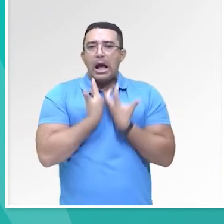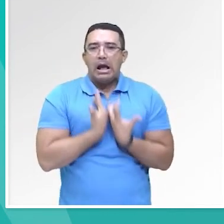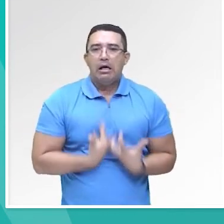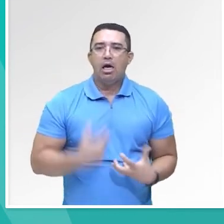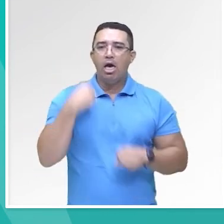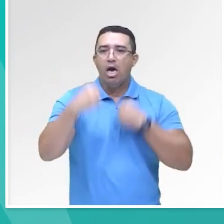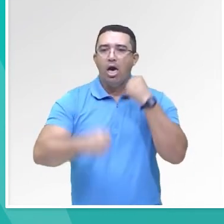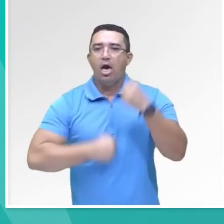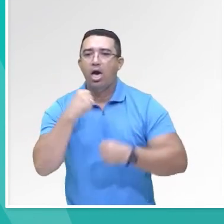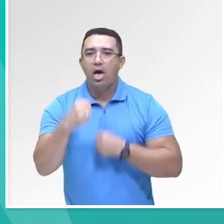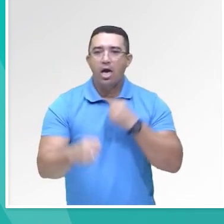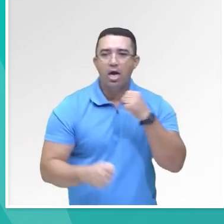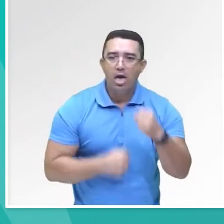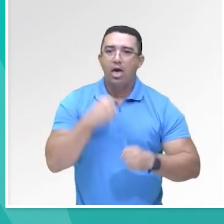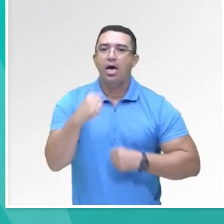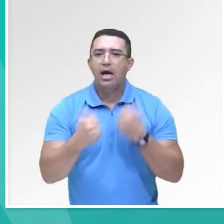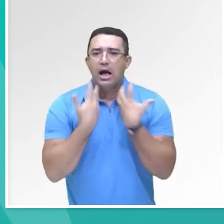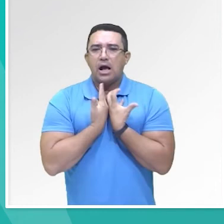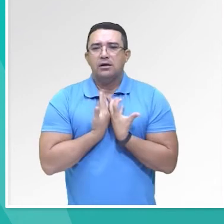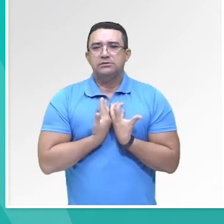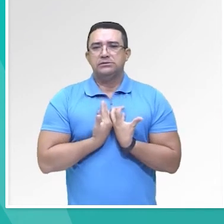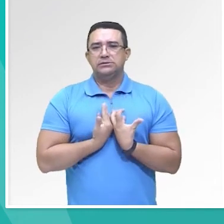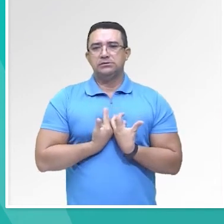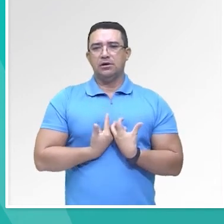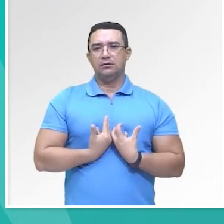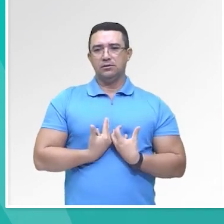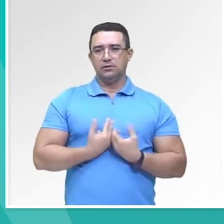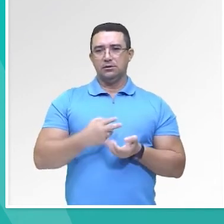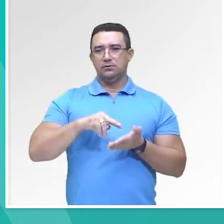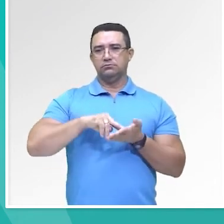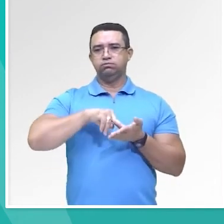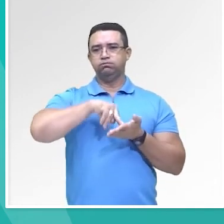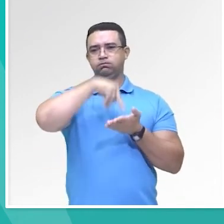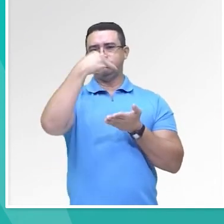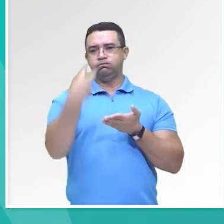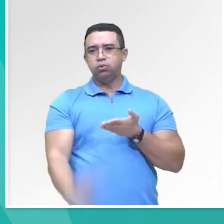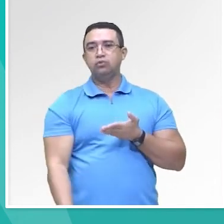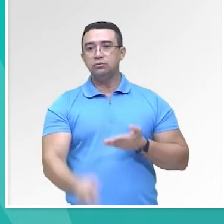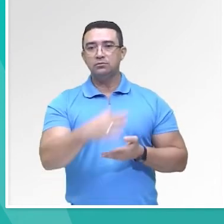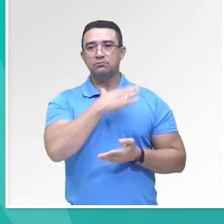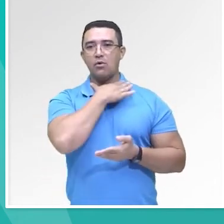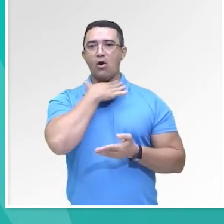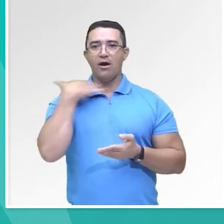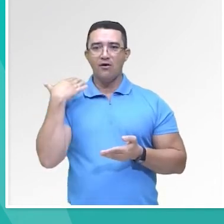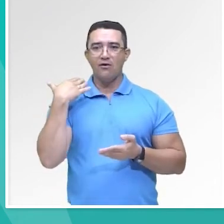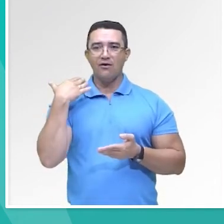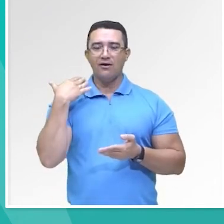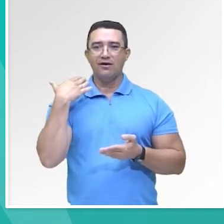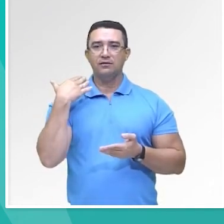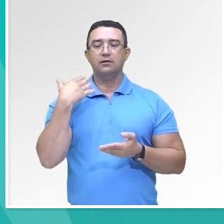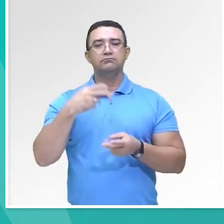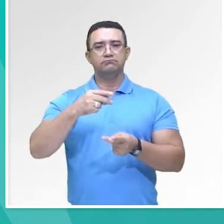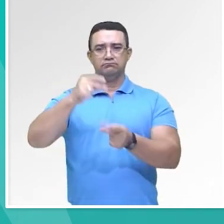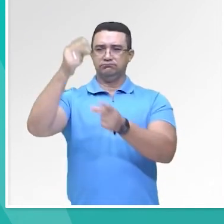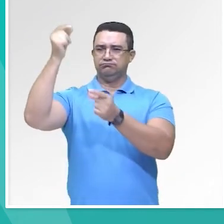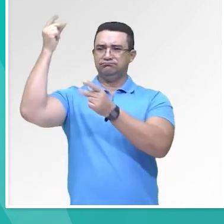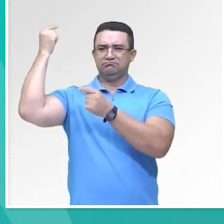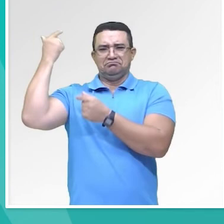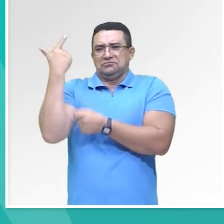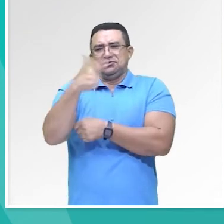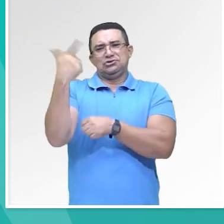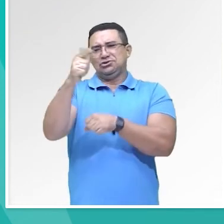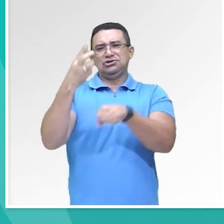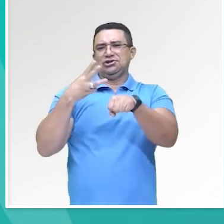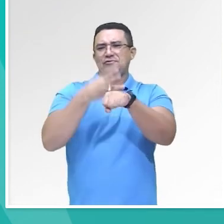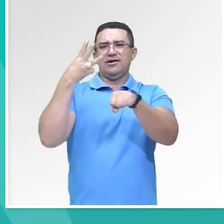após cumprir a sua missão. Então a gente sabe que naquele tempo, né, não tinha aí WhatsApp, não tinha